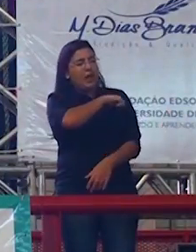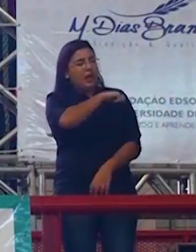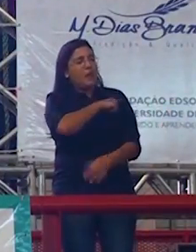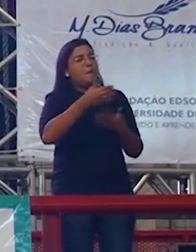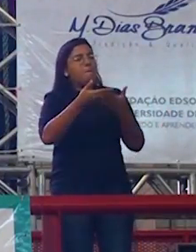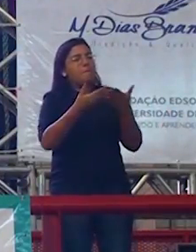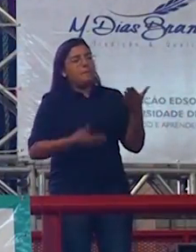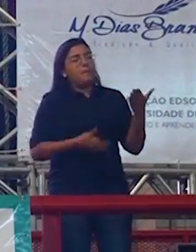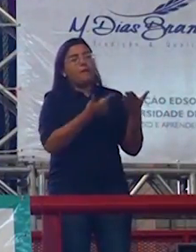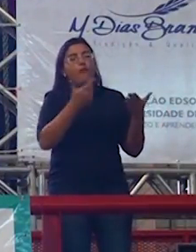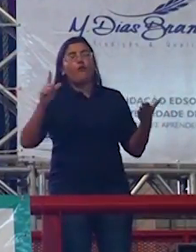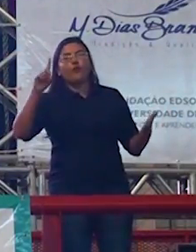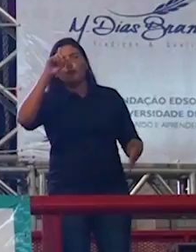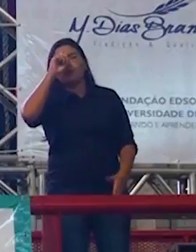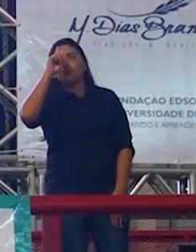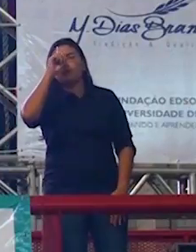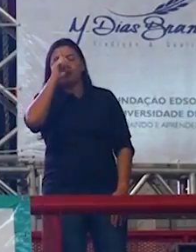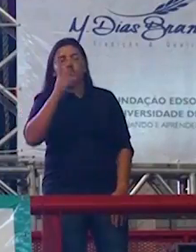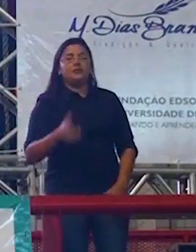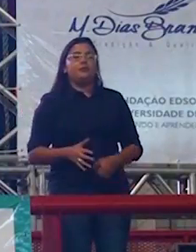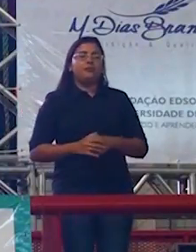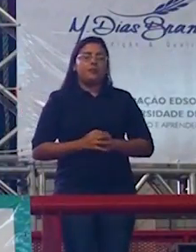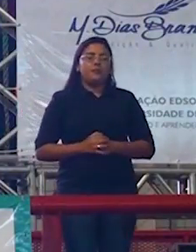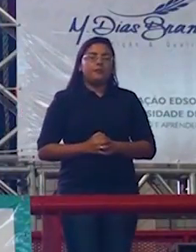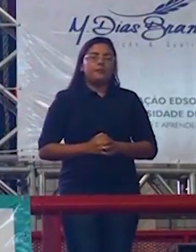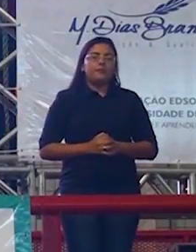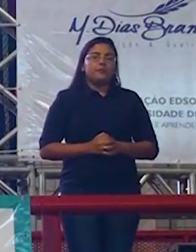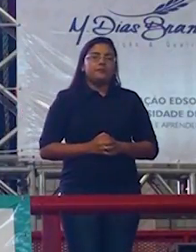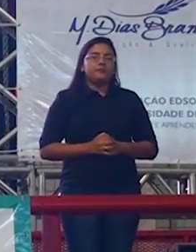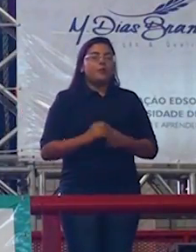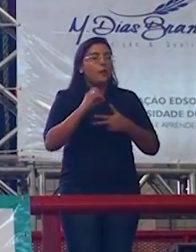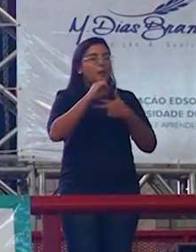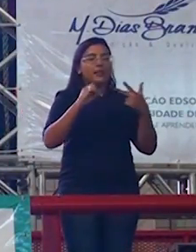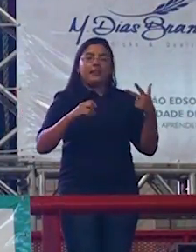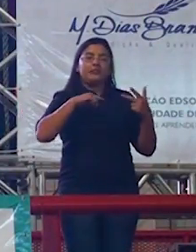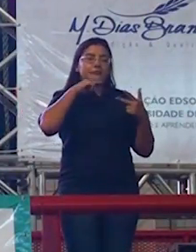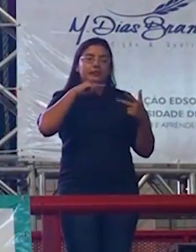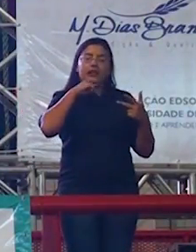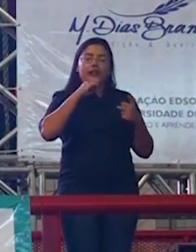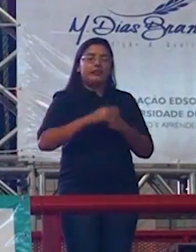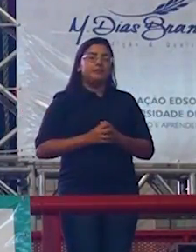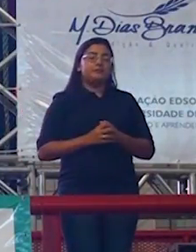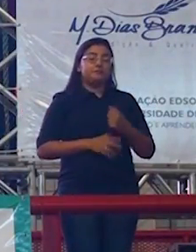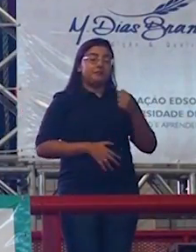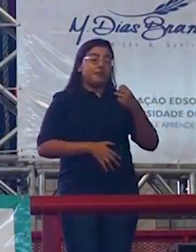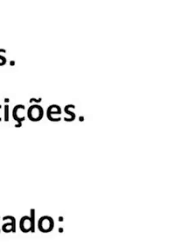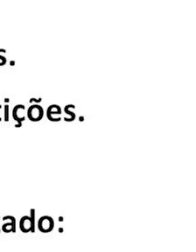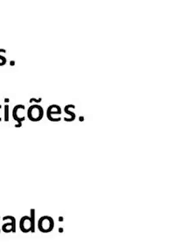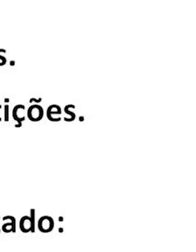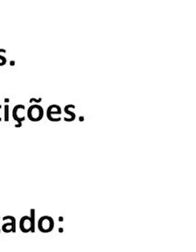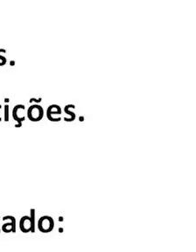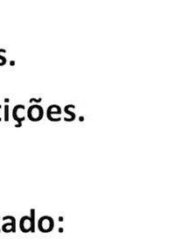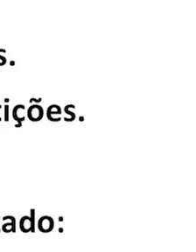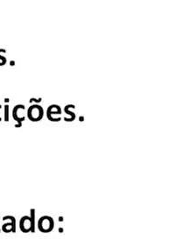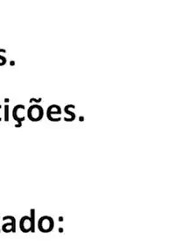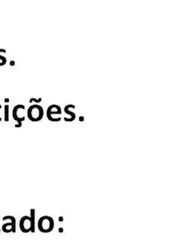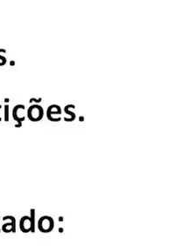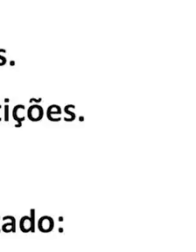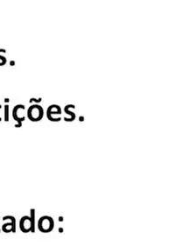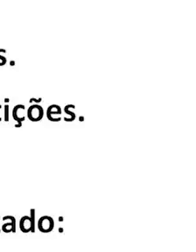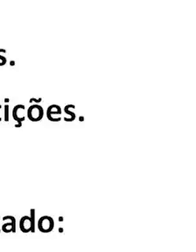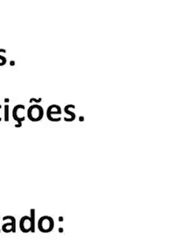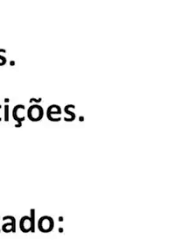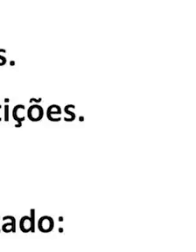no outro dia, estuda na véspera, mas para o Enem não funciona. E a memória mais importante, que você tem que aprender